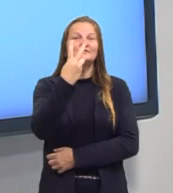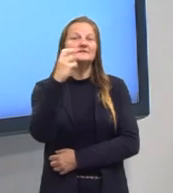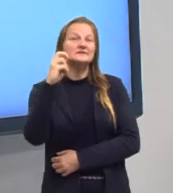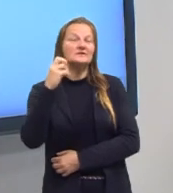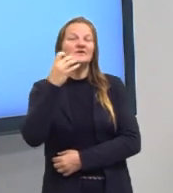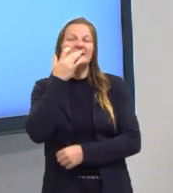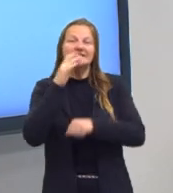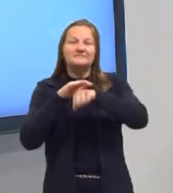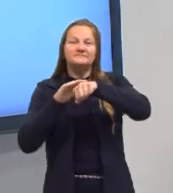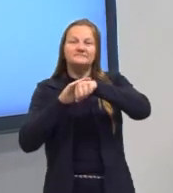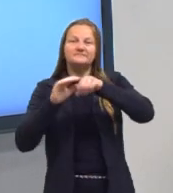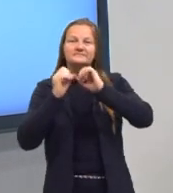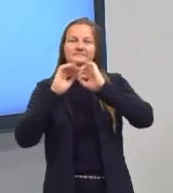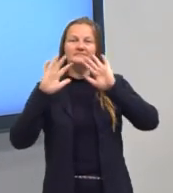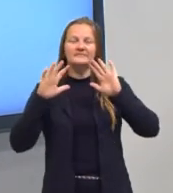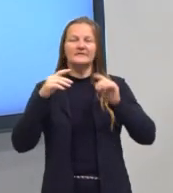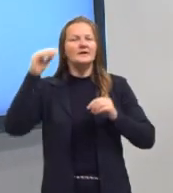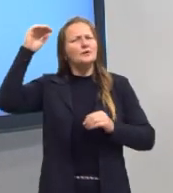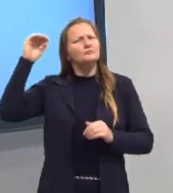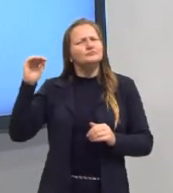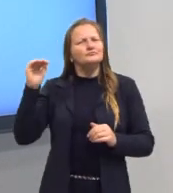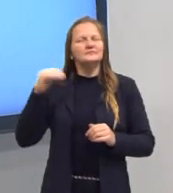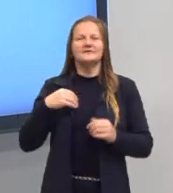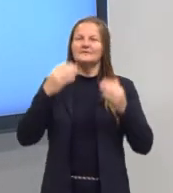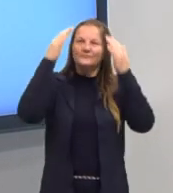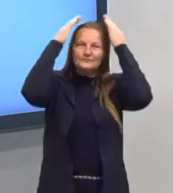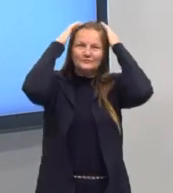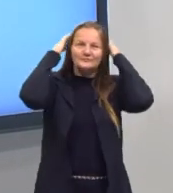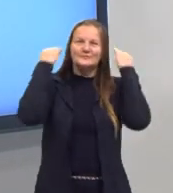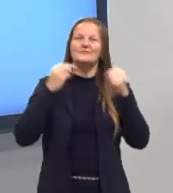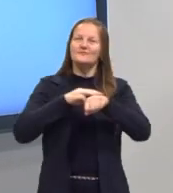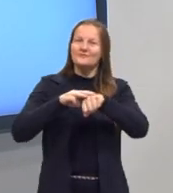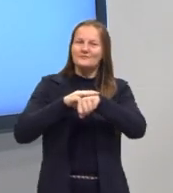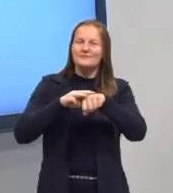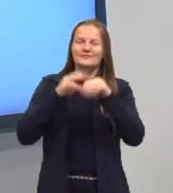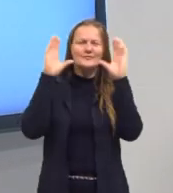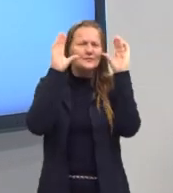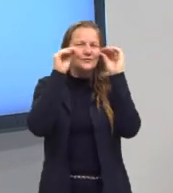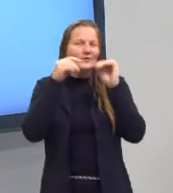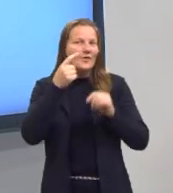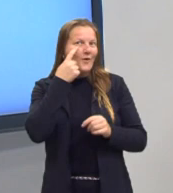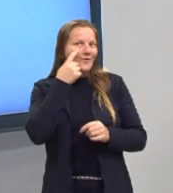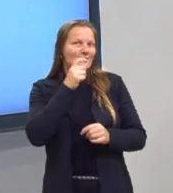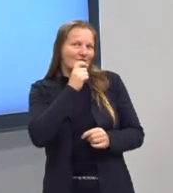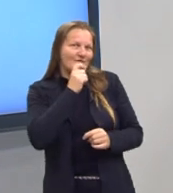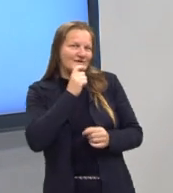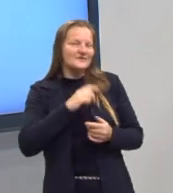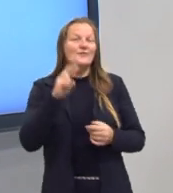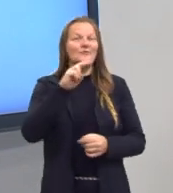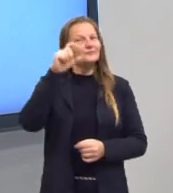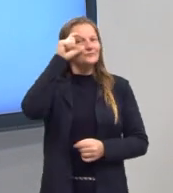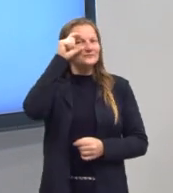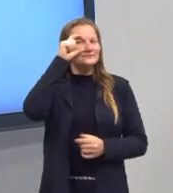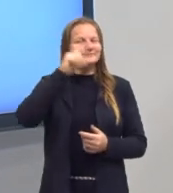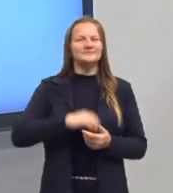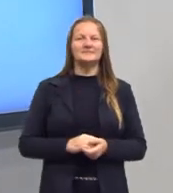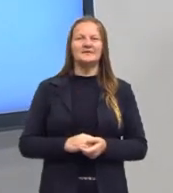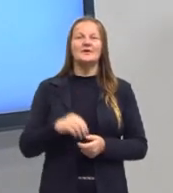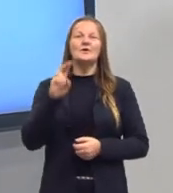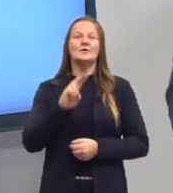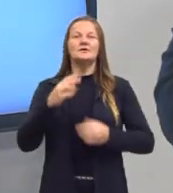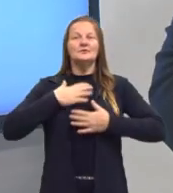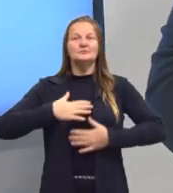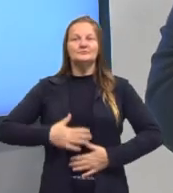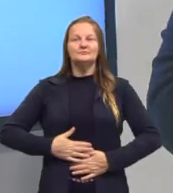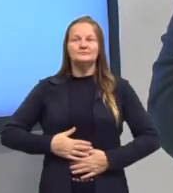sou branca, de baixa estatura, cabelos castanhos escuros, olhos verdes, uso óculos. Estou utilizando